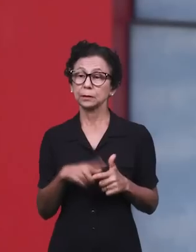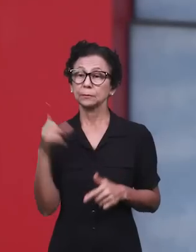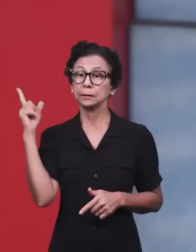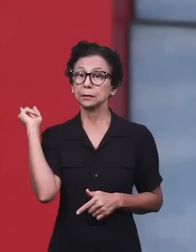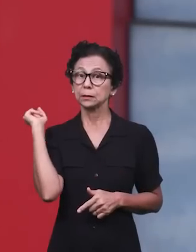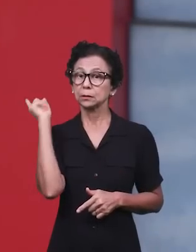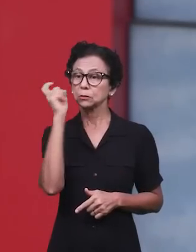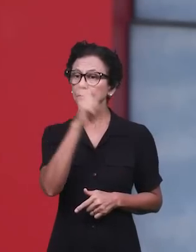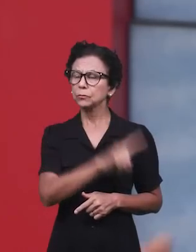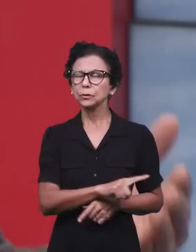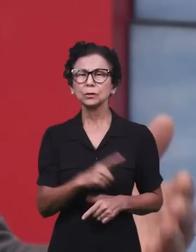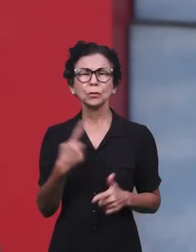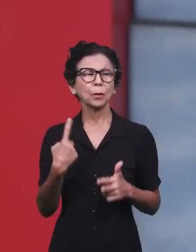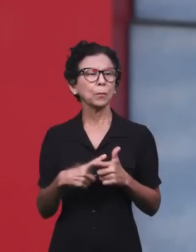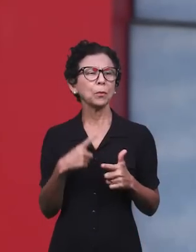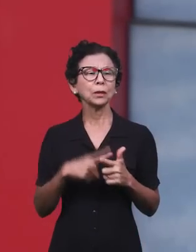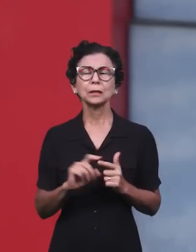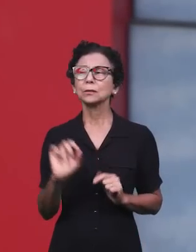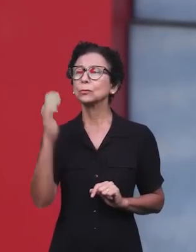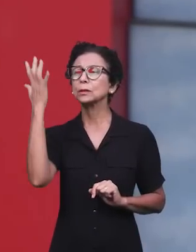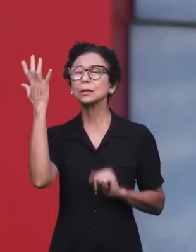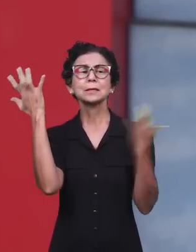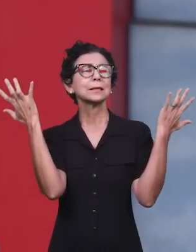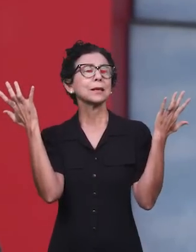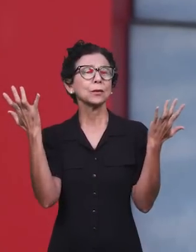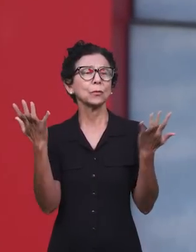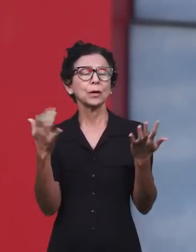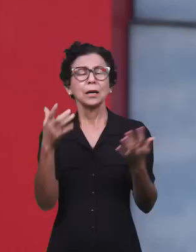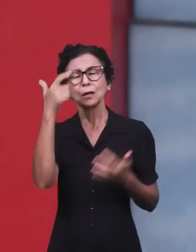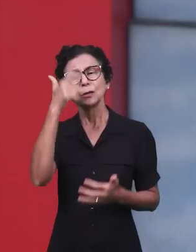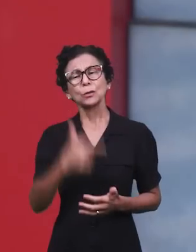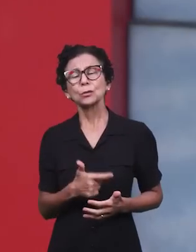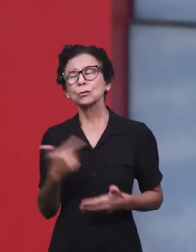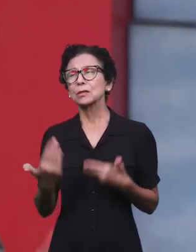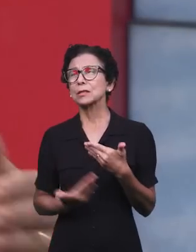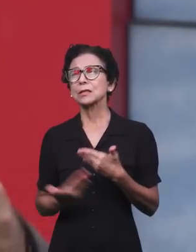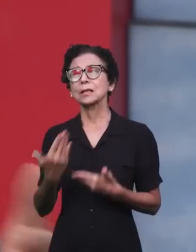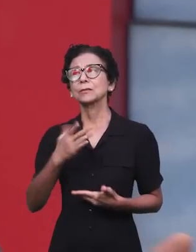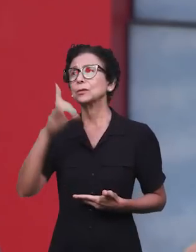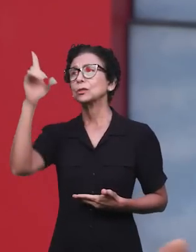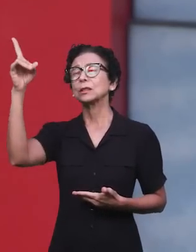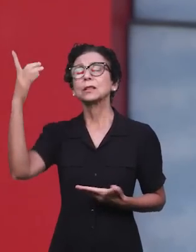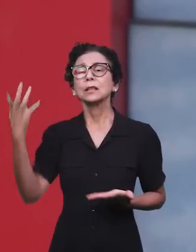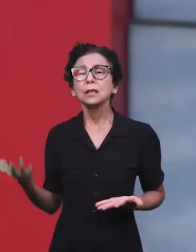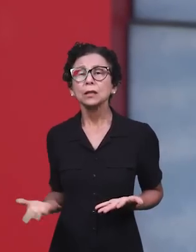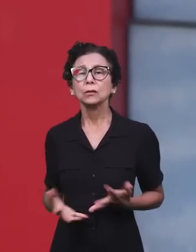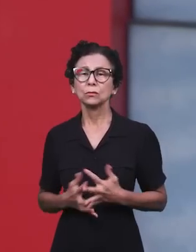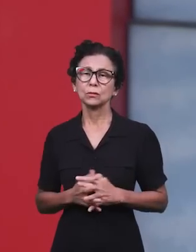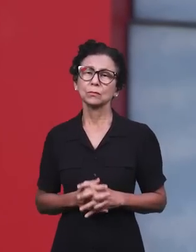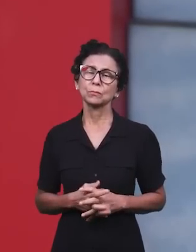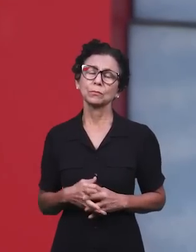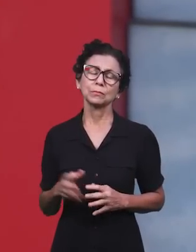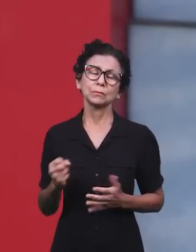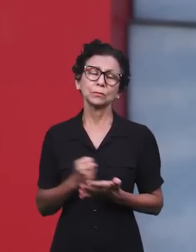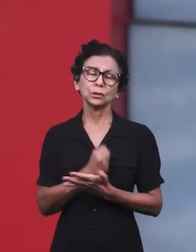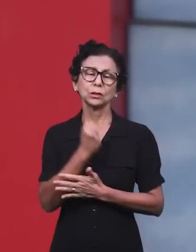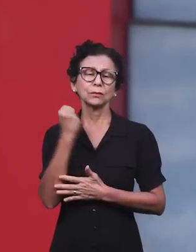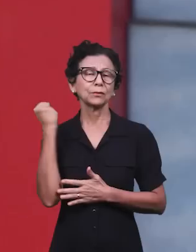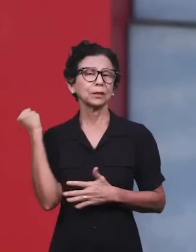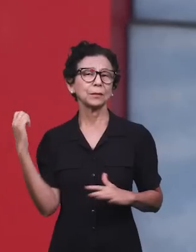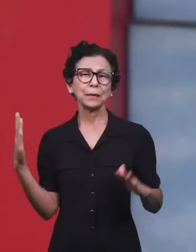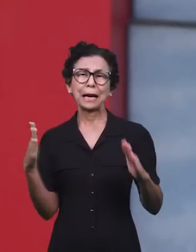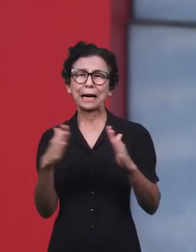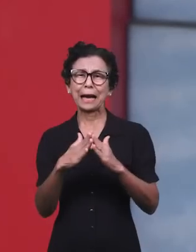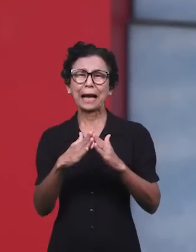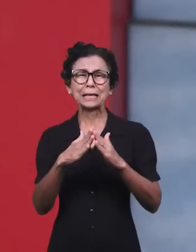está acontecendo? Por que está havendo isso aí? Eu sou um servo de Deus, mas minha casa foi tomada, e